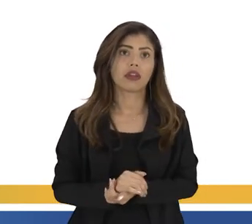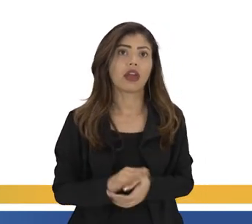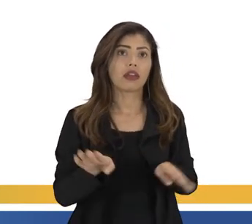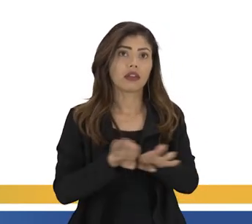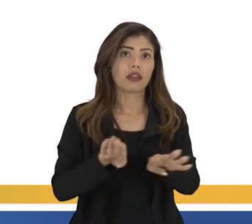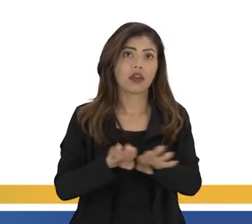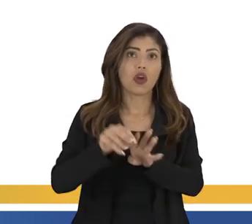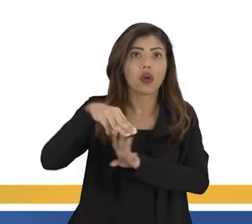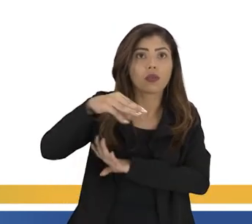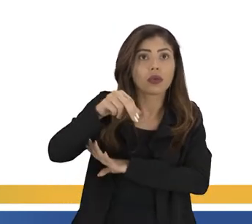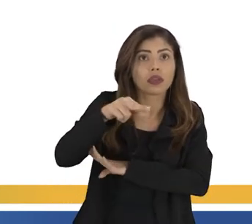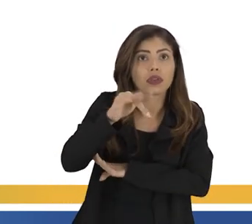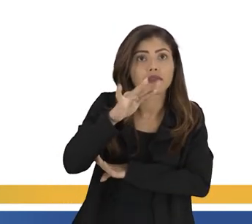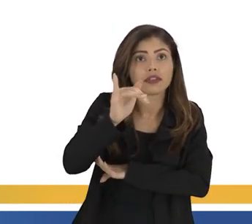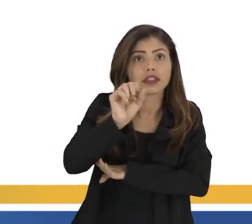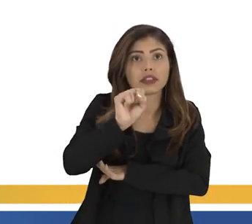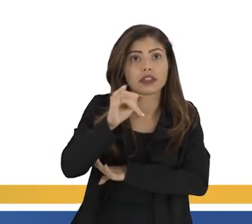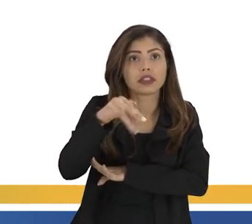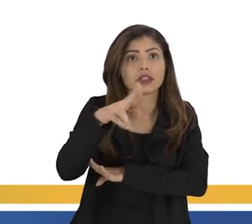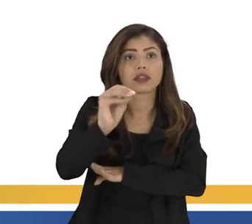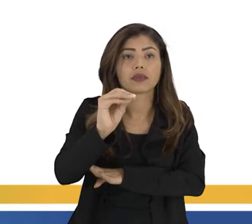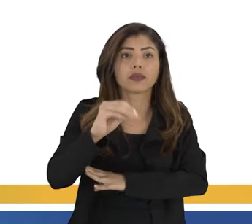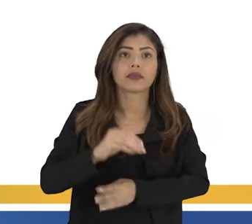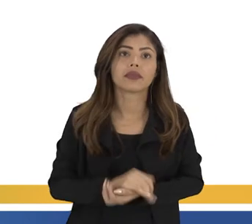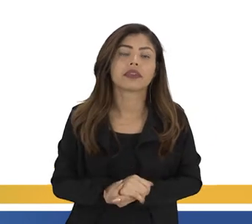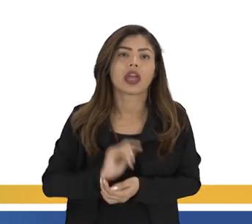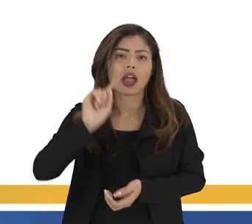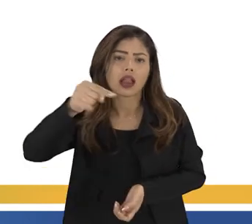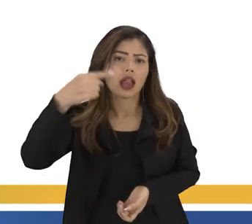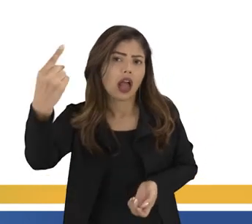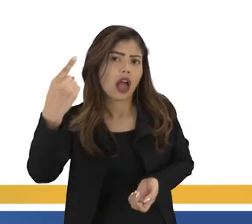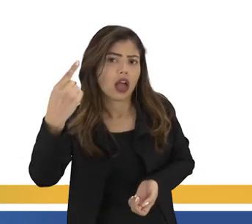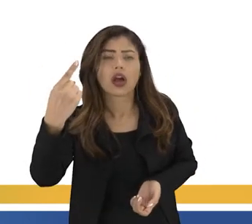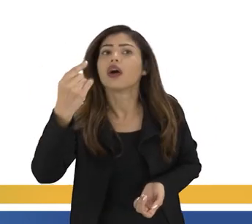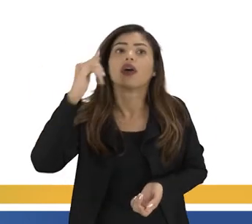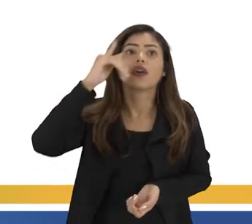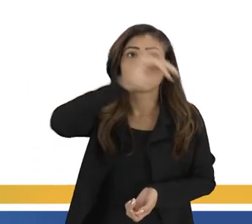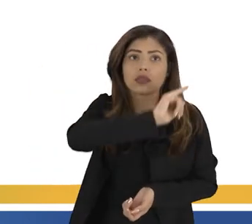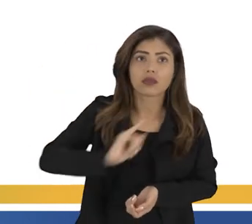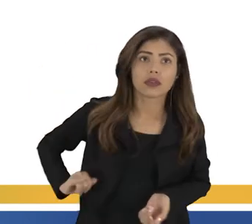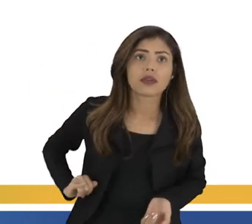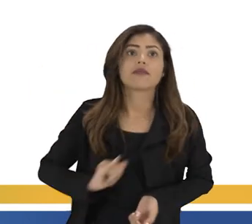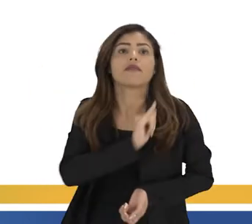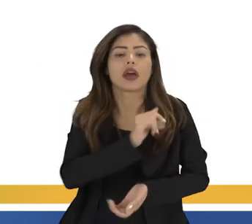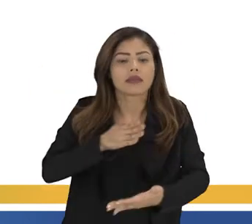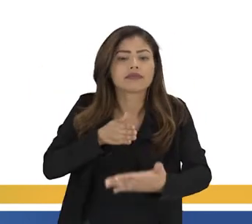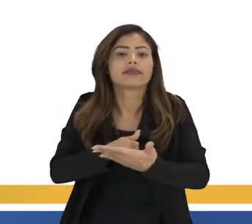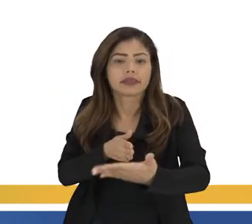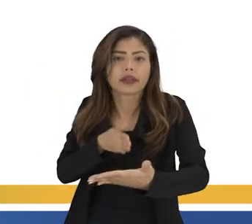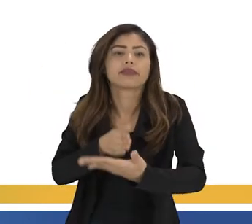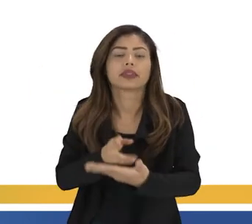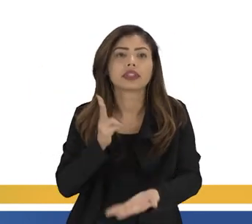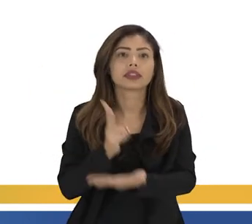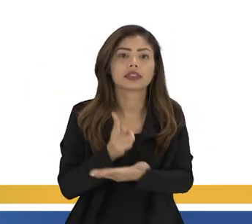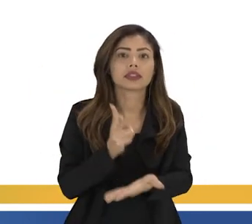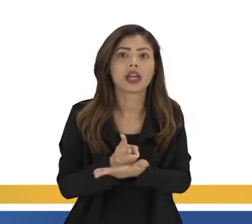a ideia do monofisismo tá então lá no império bizantino eles defendiam isso ou seja eles negavam a